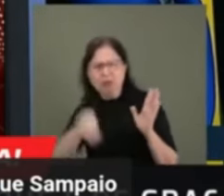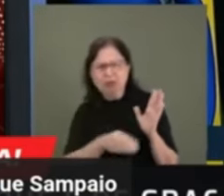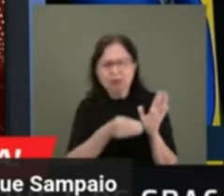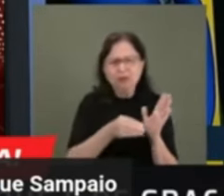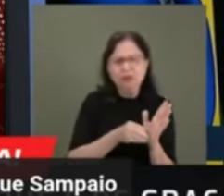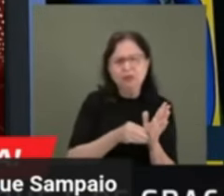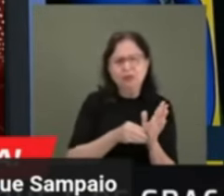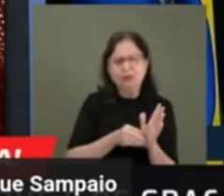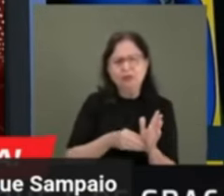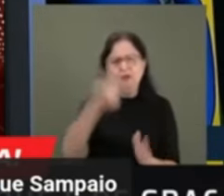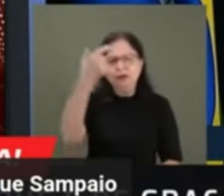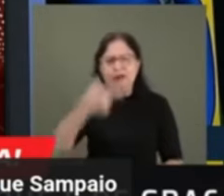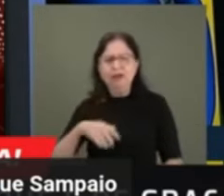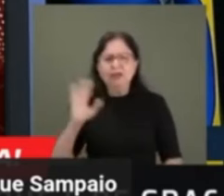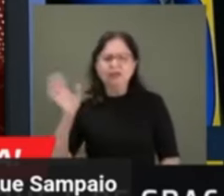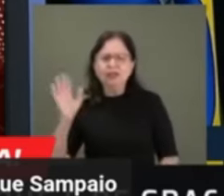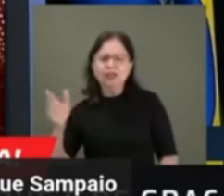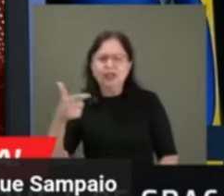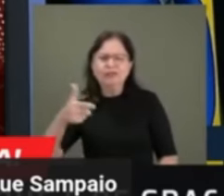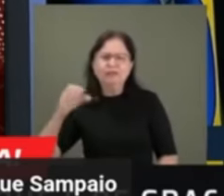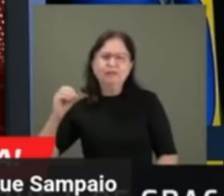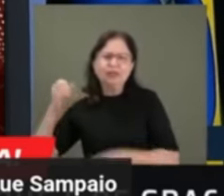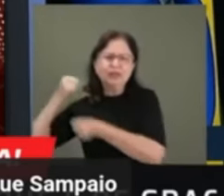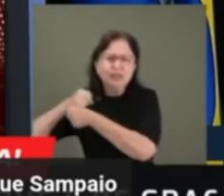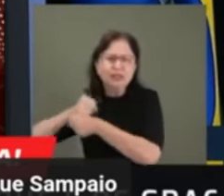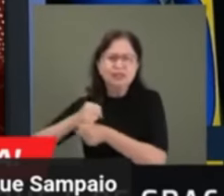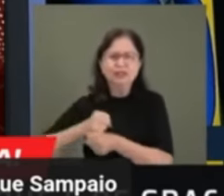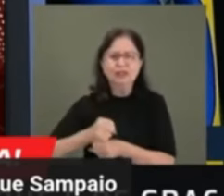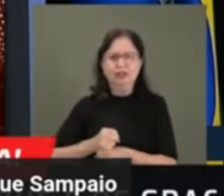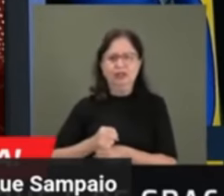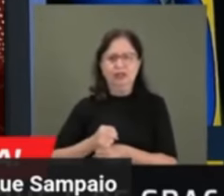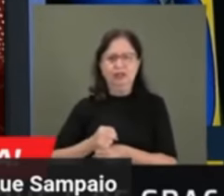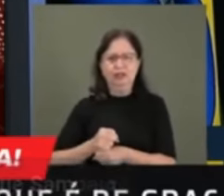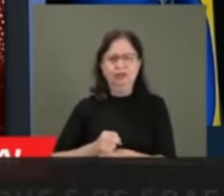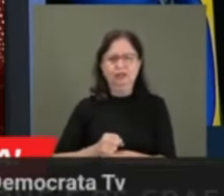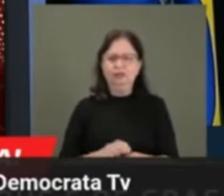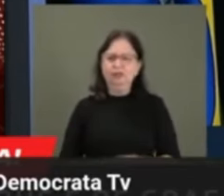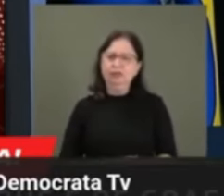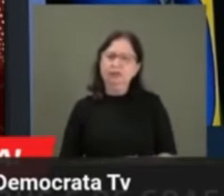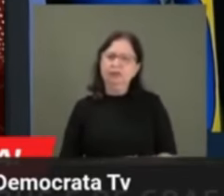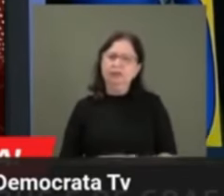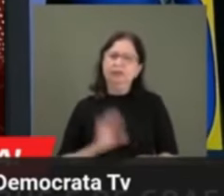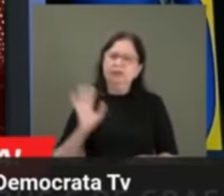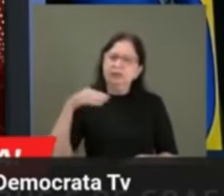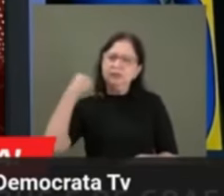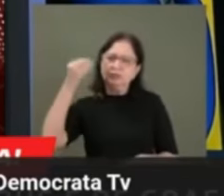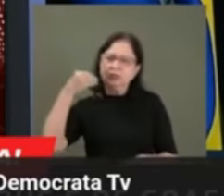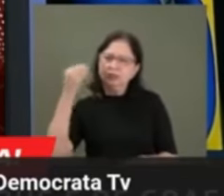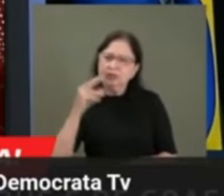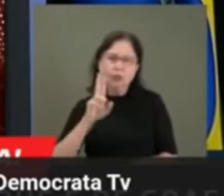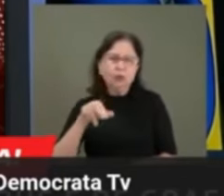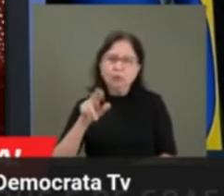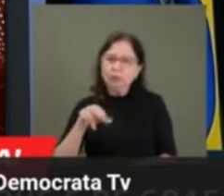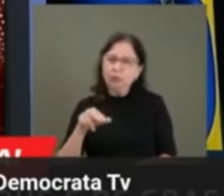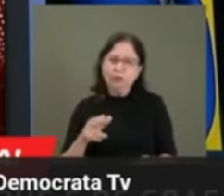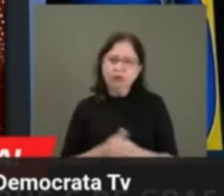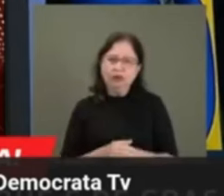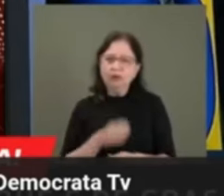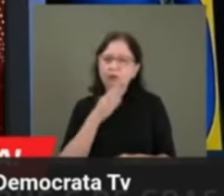empreendendo há 16 pagando impostos empregando pessoas eu nunca havia ouvido falar no termo Fantasy